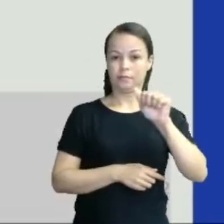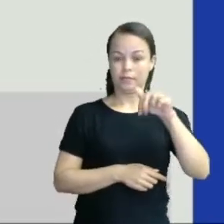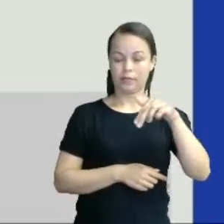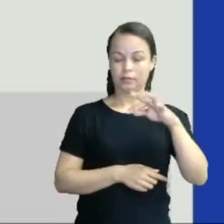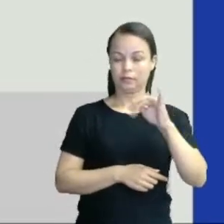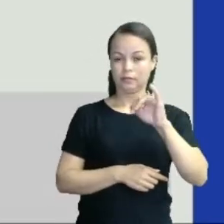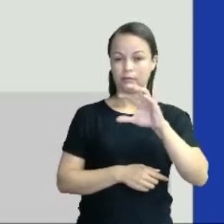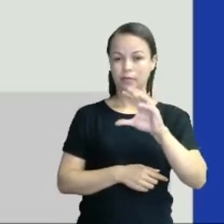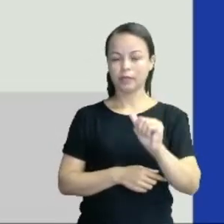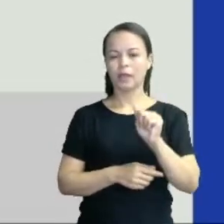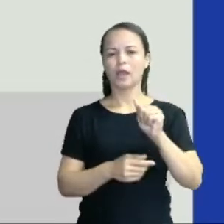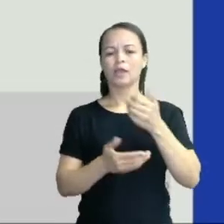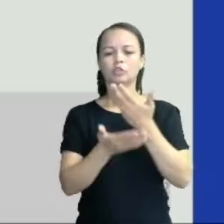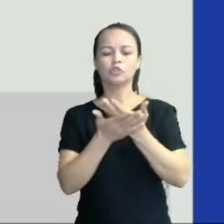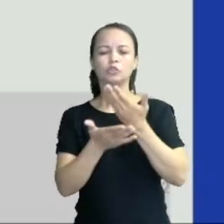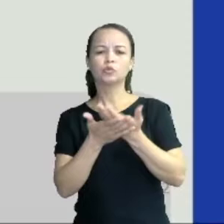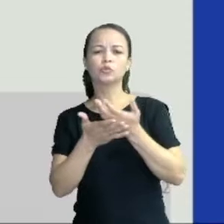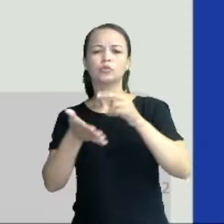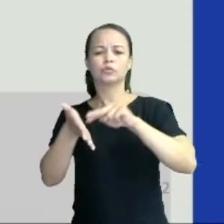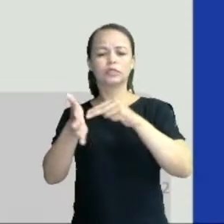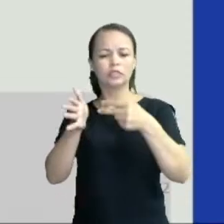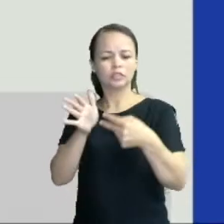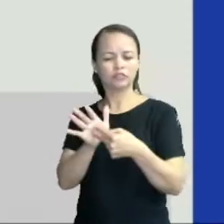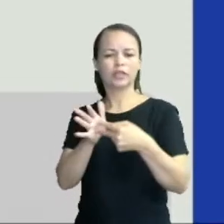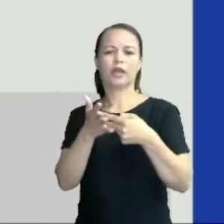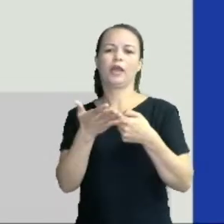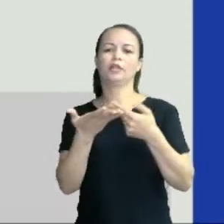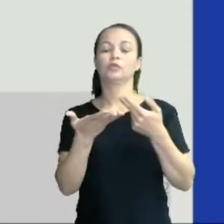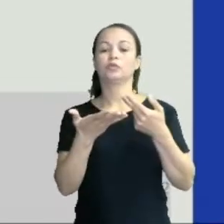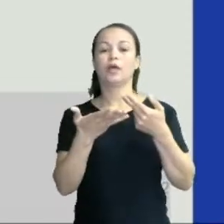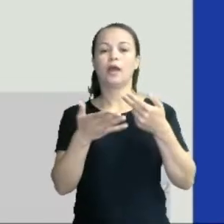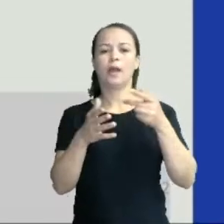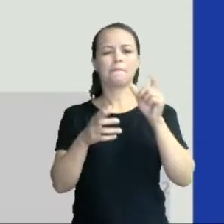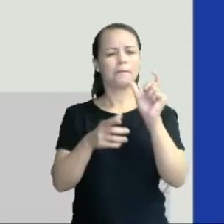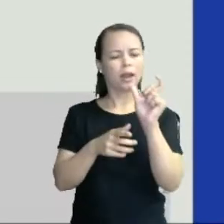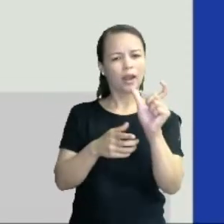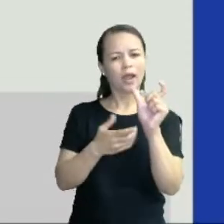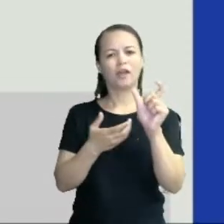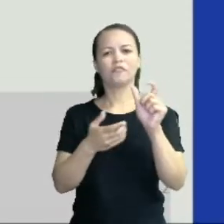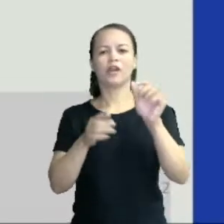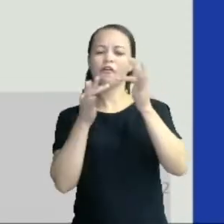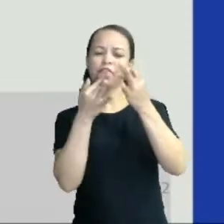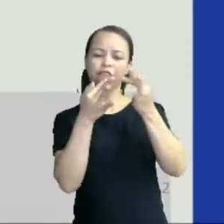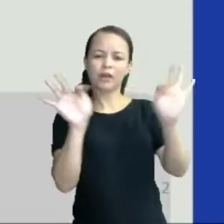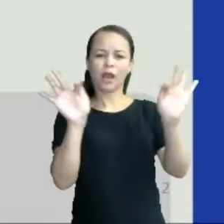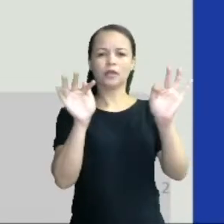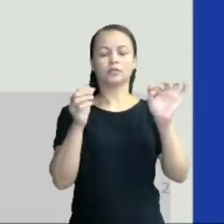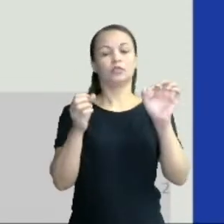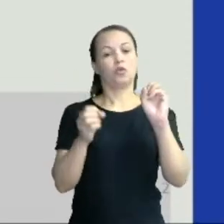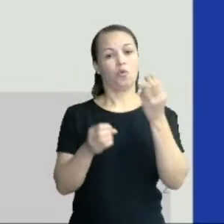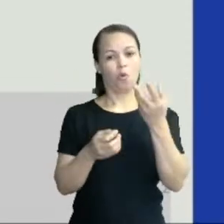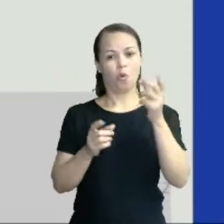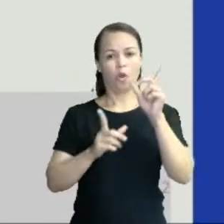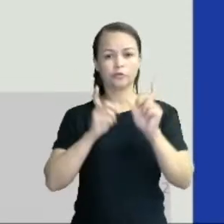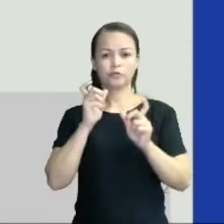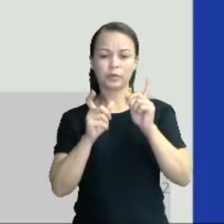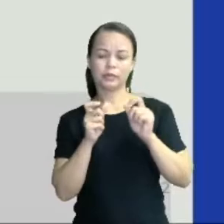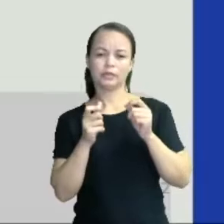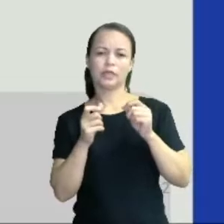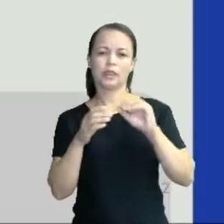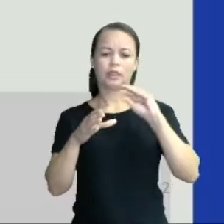os significados de uma palavra, frase ou expressão dentro de